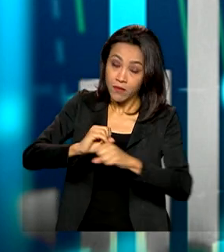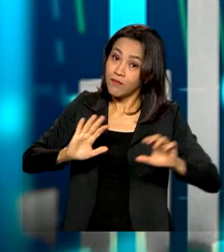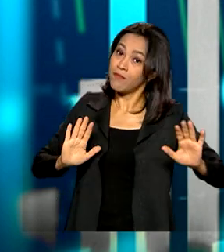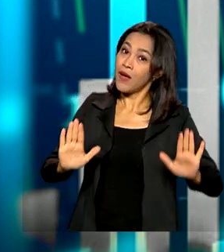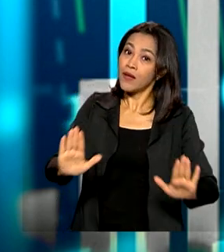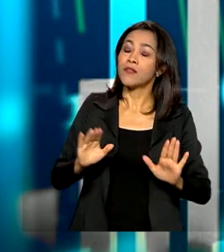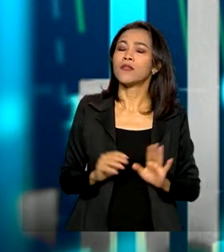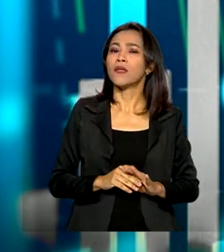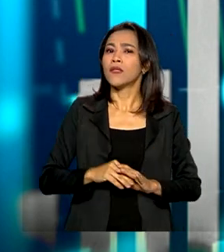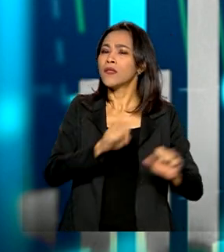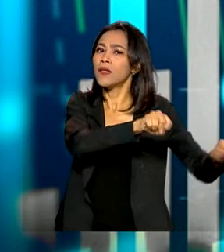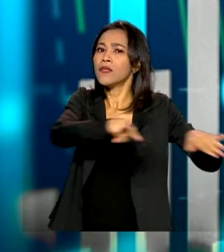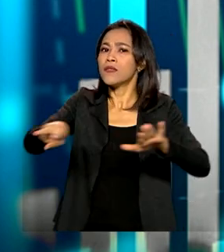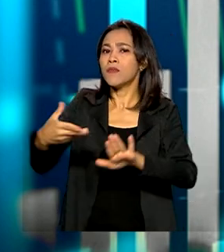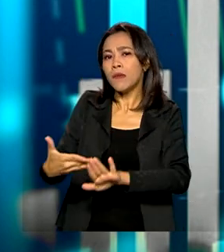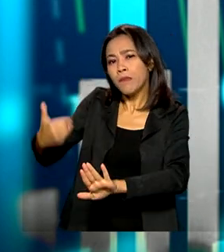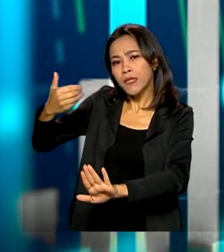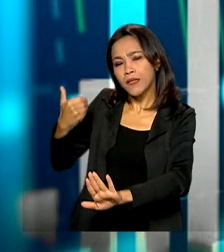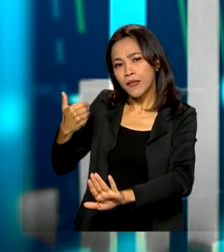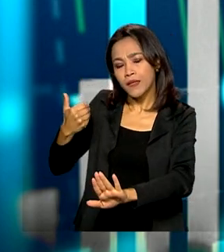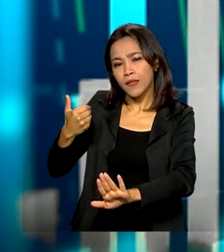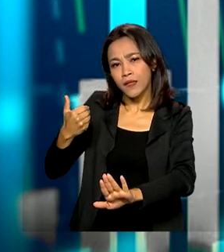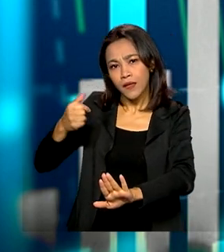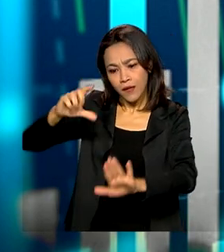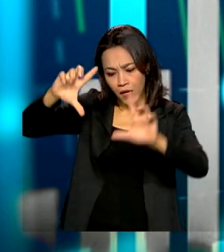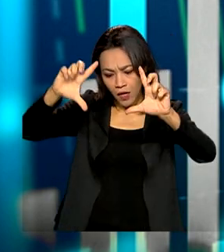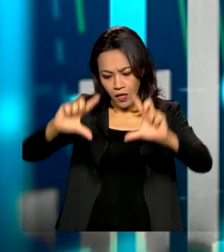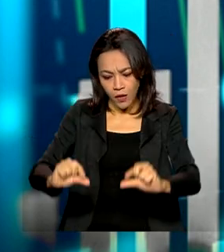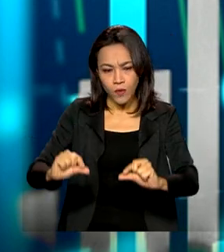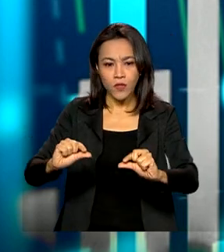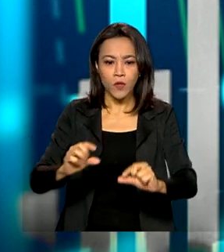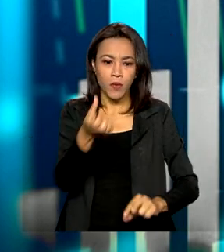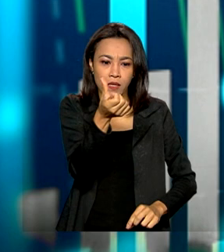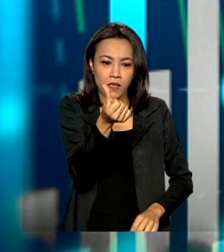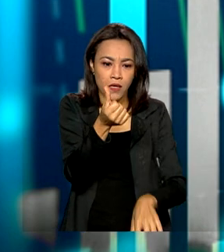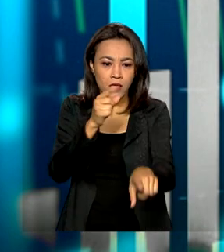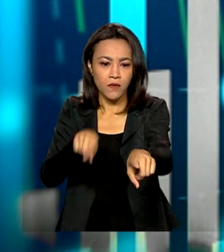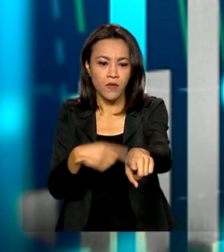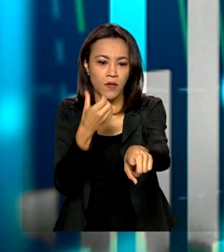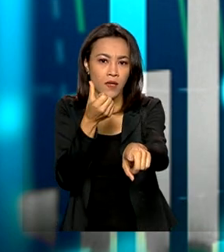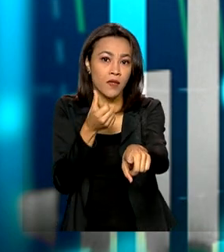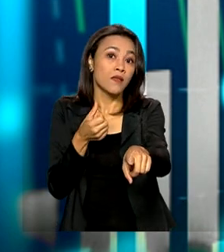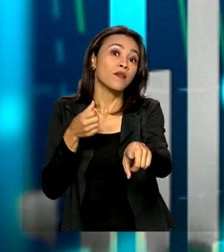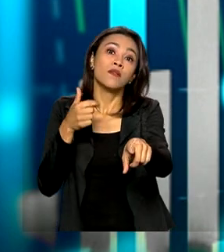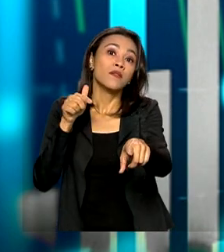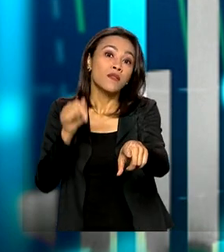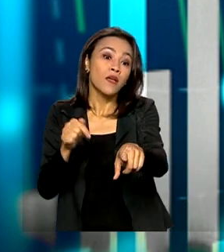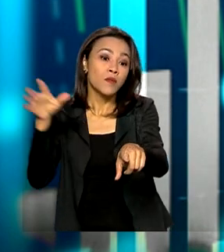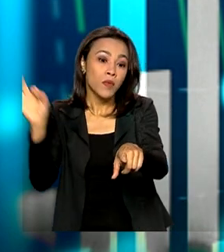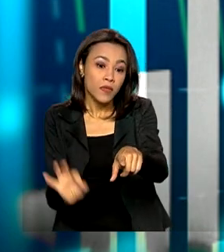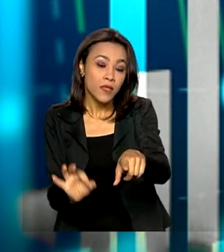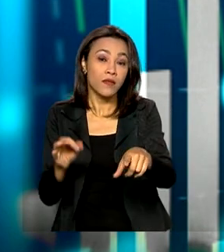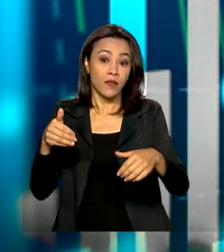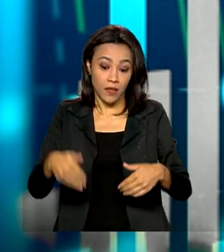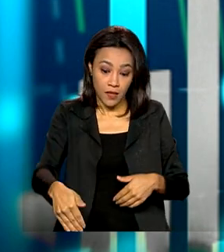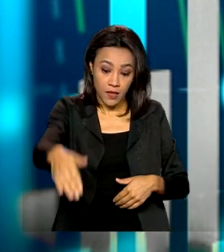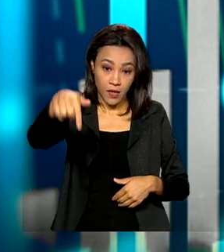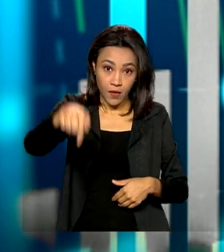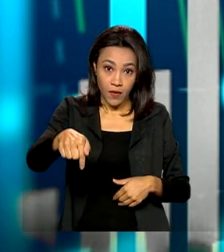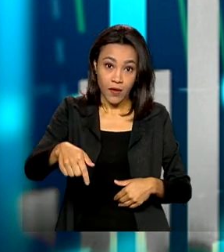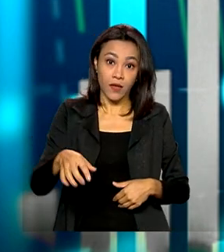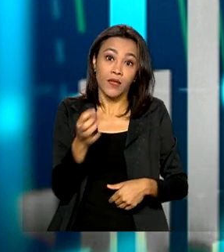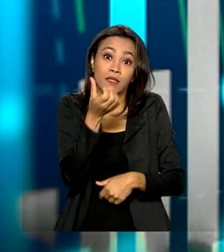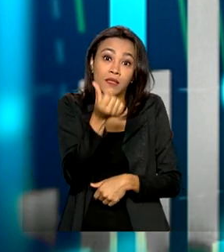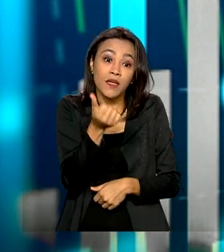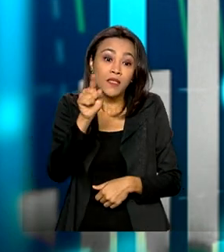na semana passada, a expectativa caiu agora para 6,7% e, para essa semana, temos uma expectativa de inflação